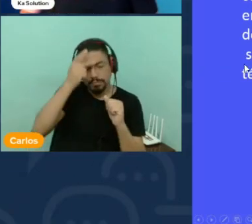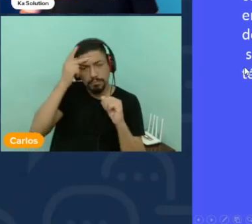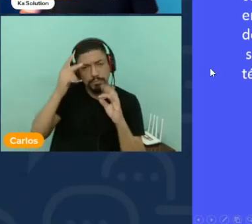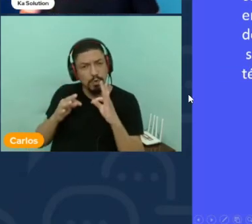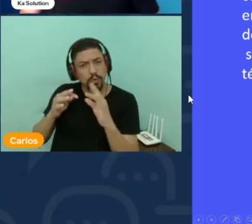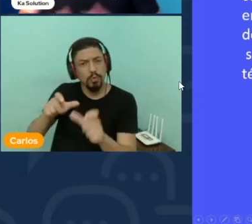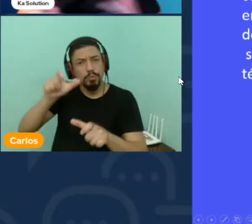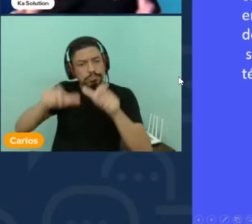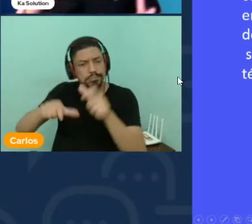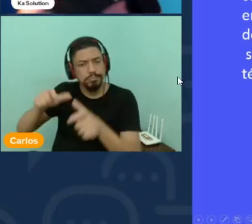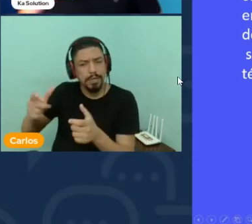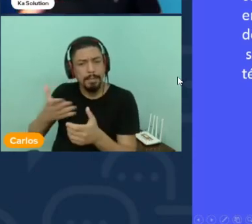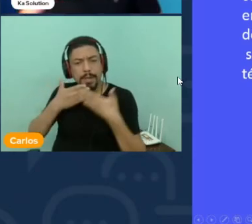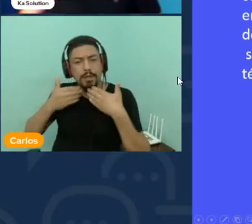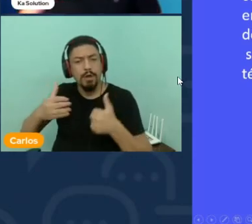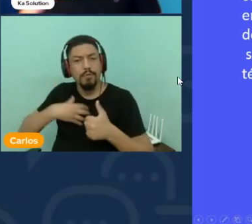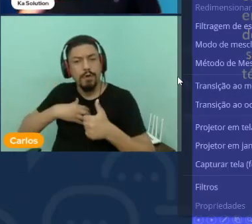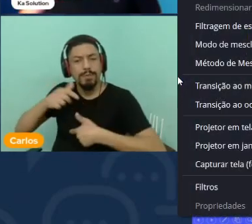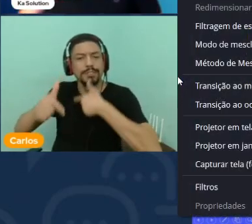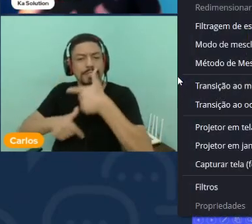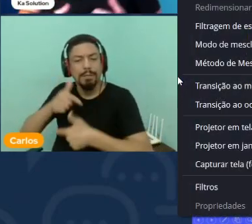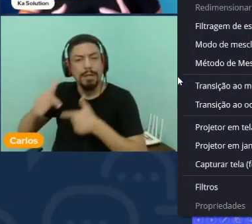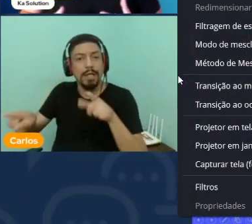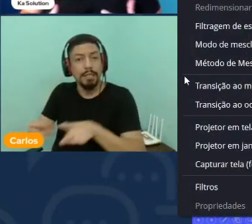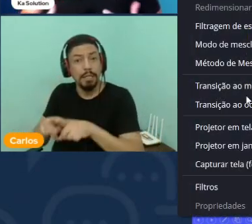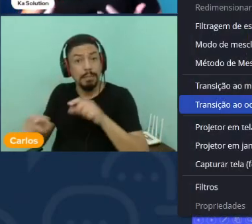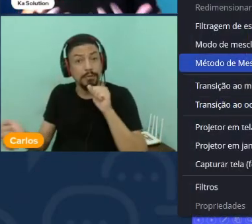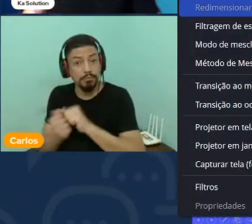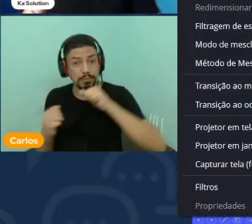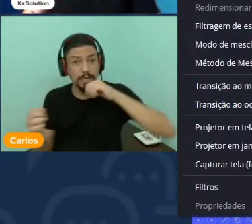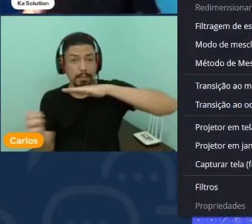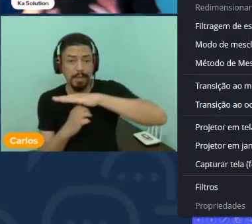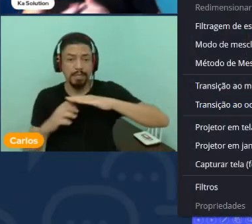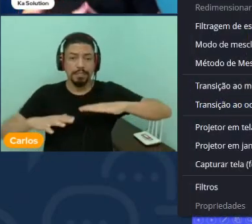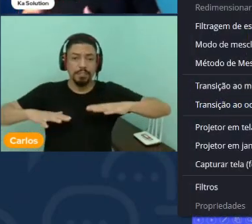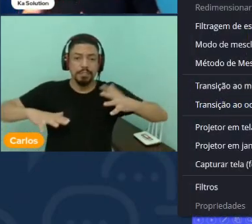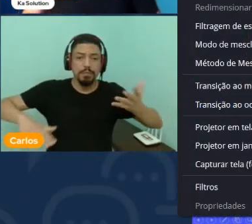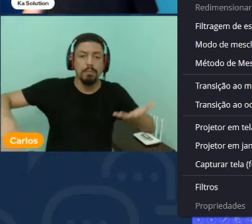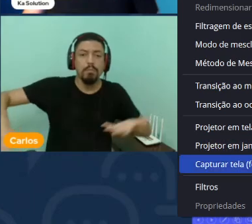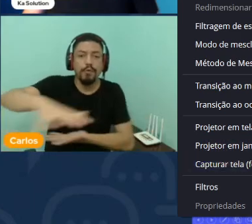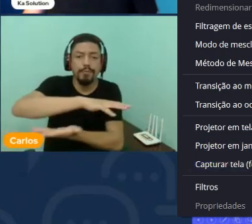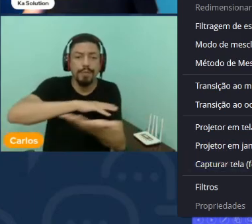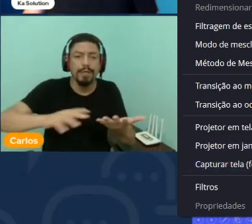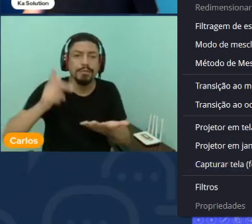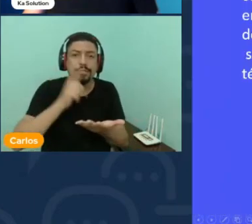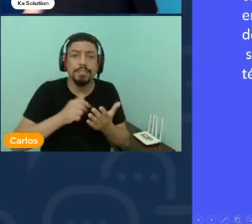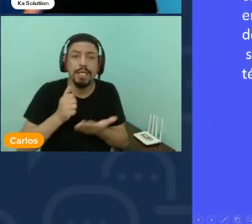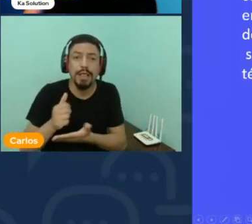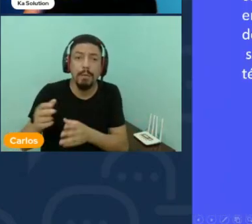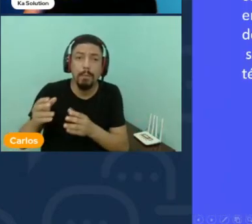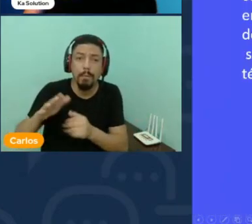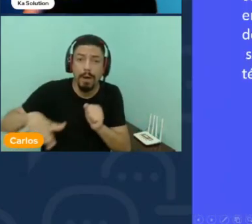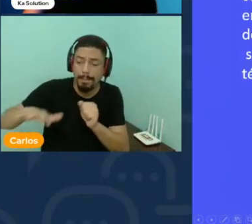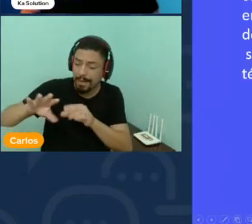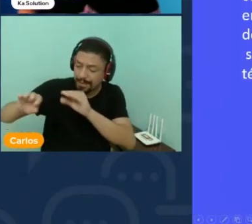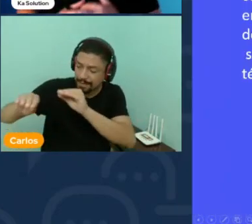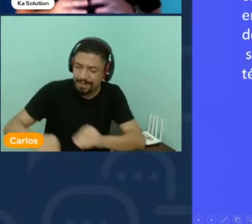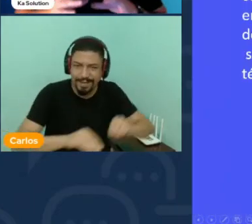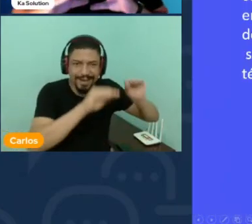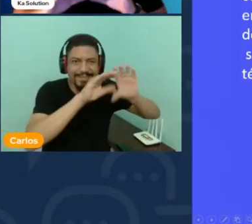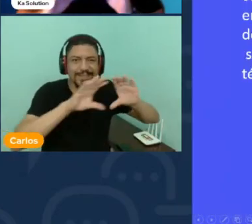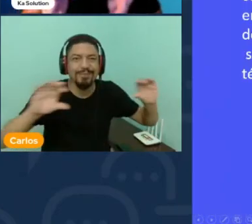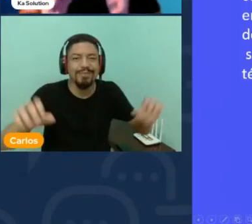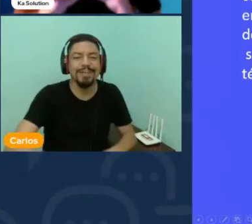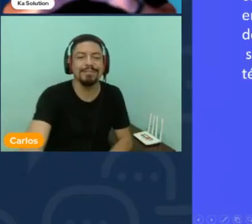essas pessoas e também com a empresa esse movimento de levar o nosso ambiente para a nuvem. Então